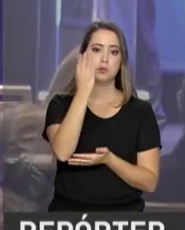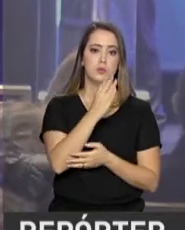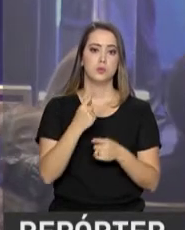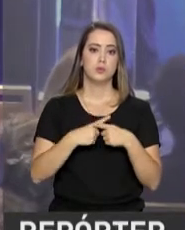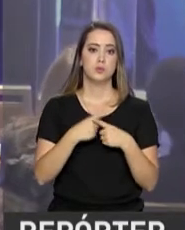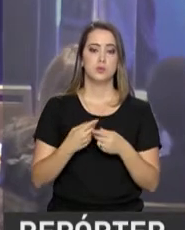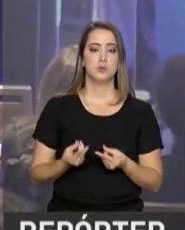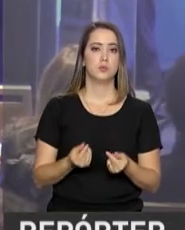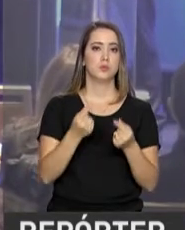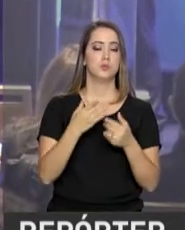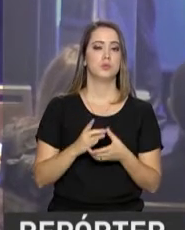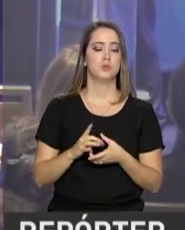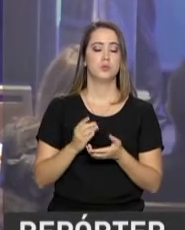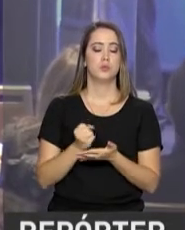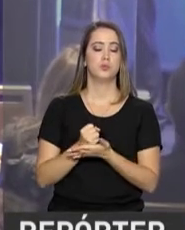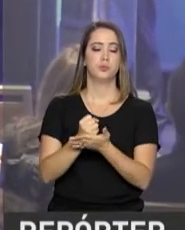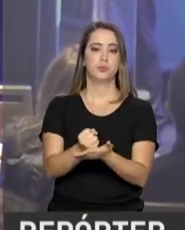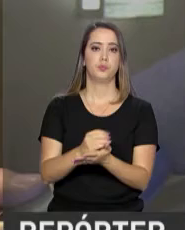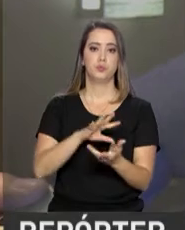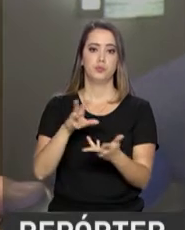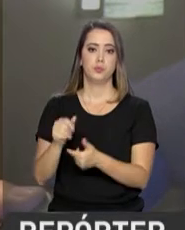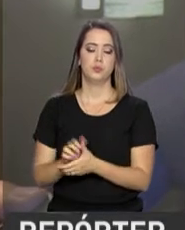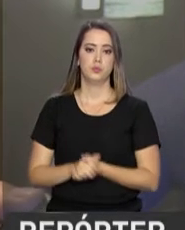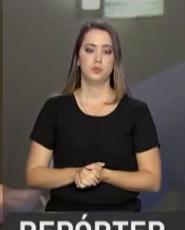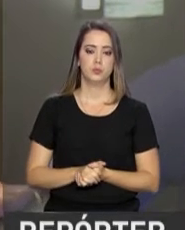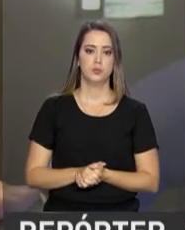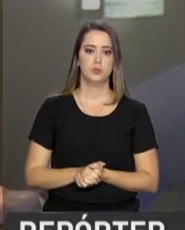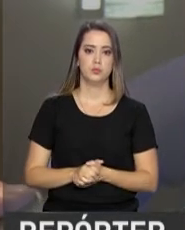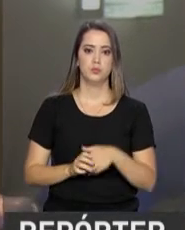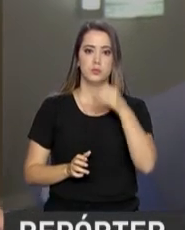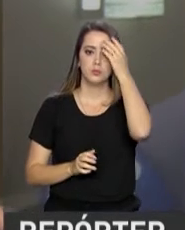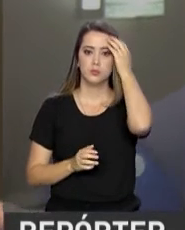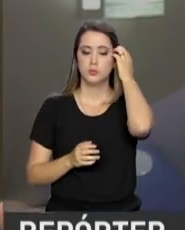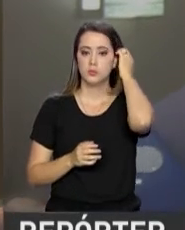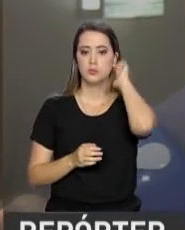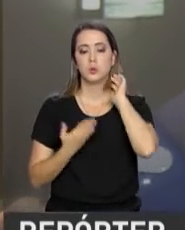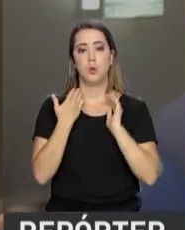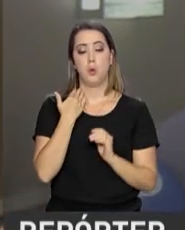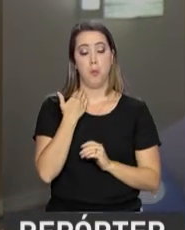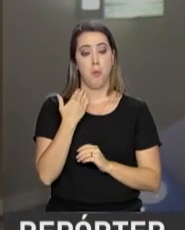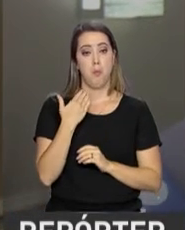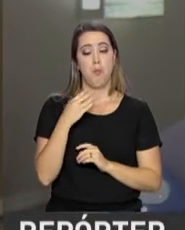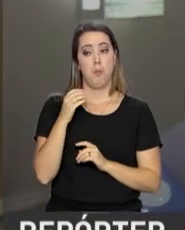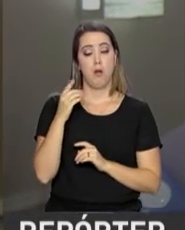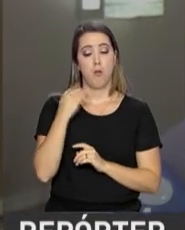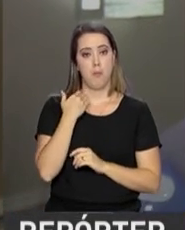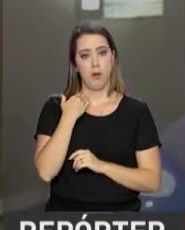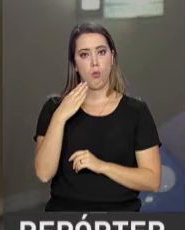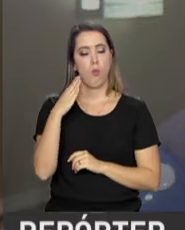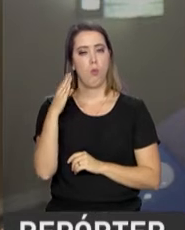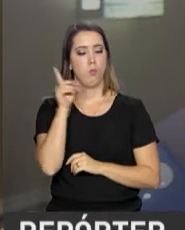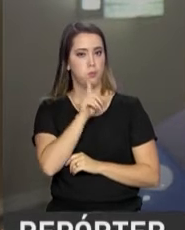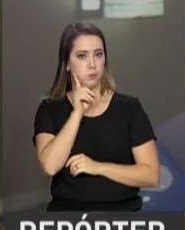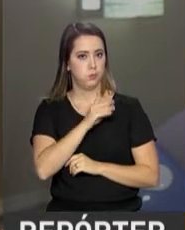muito recurso disponível no mercado financeiro internacional. Devido à política monetária do Banco Central americano nos últimos anos, também